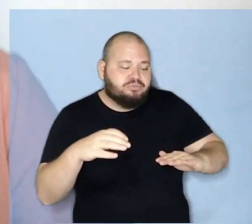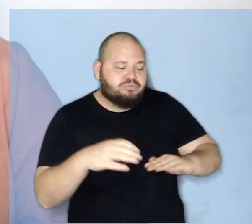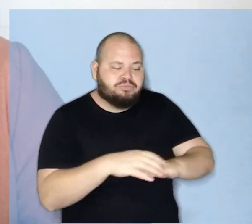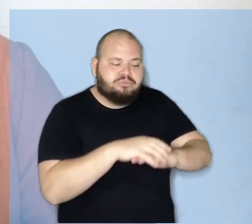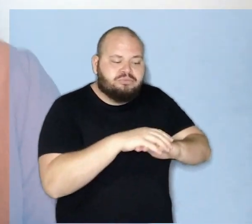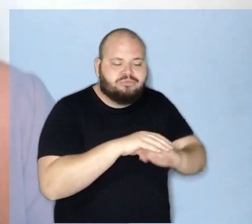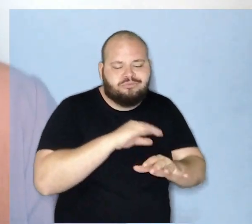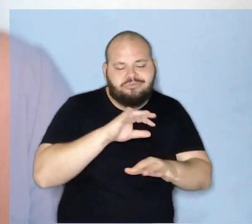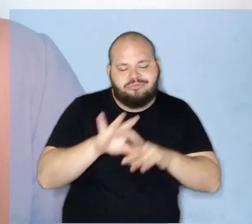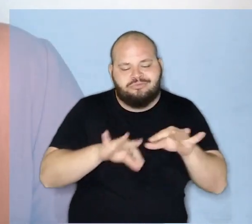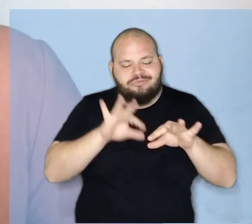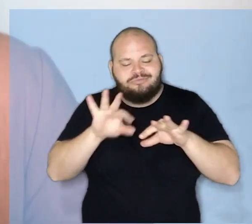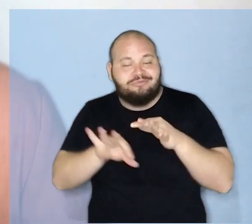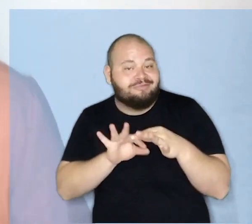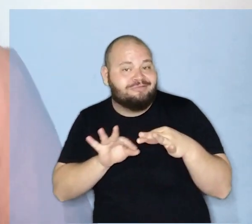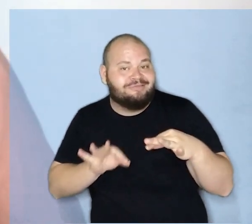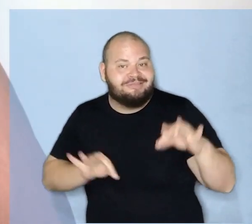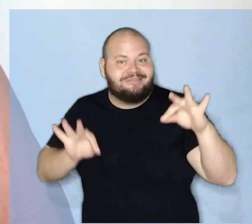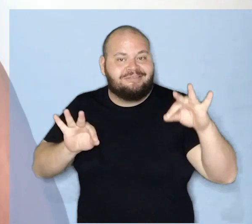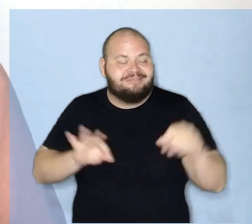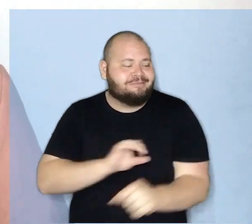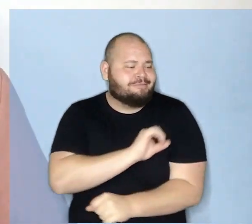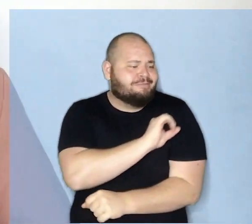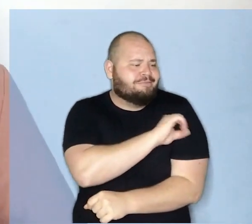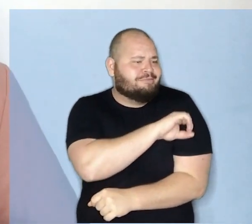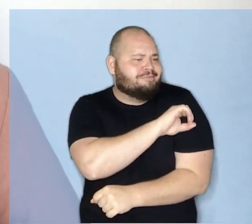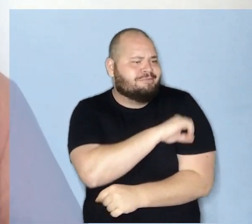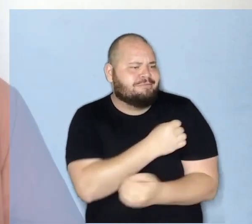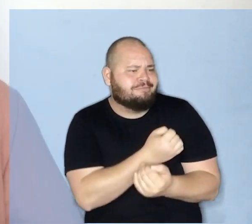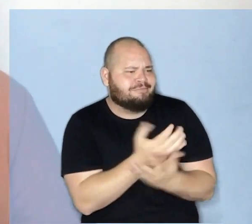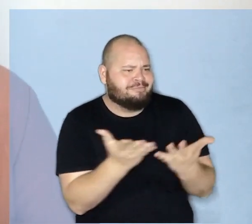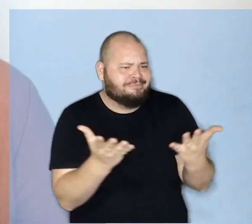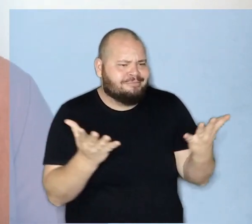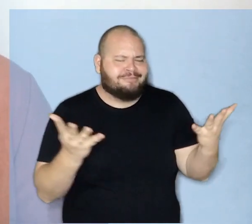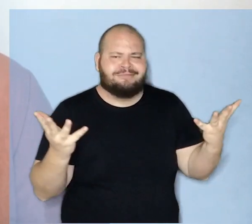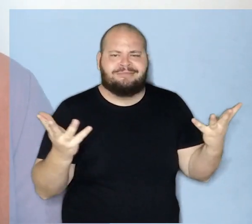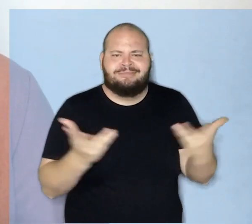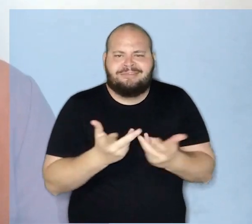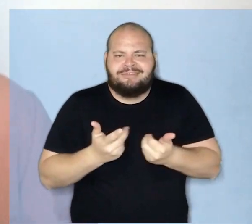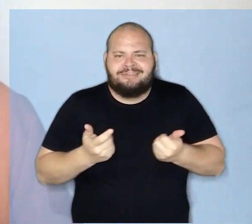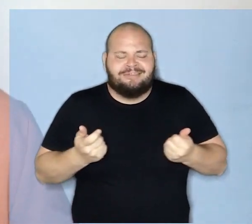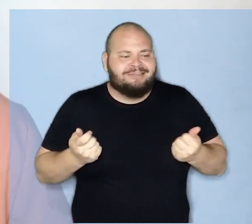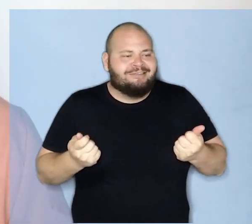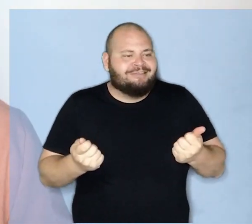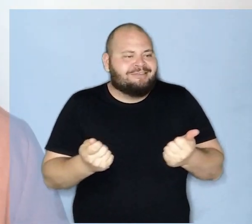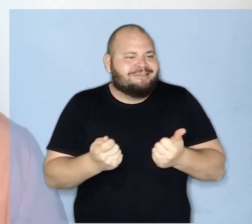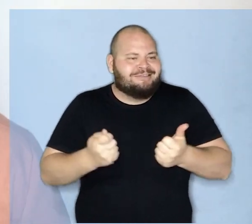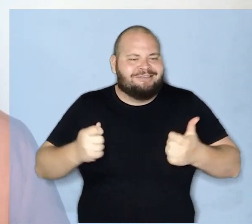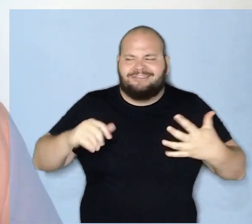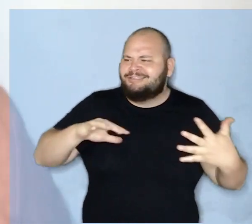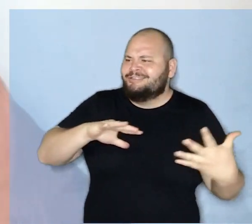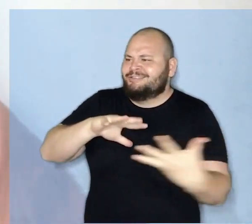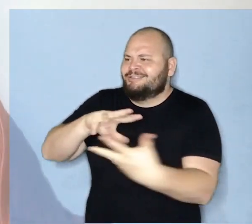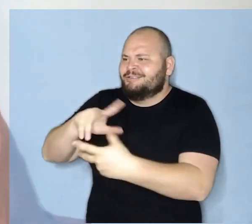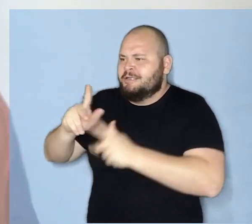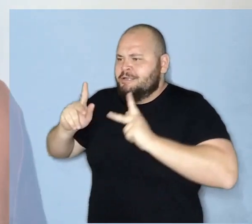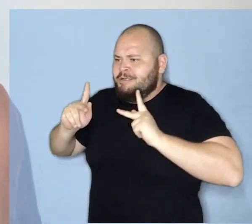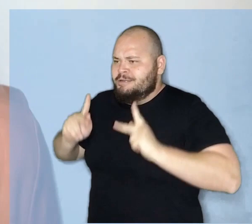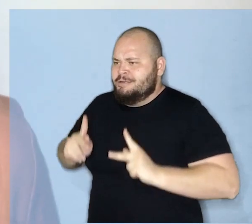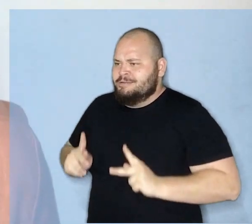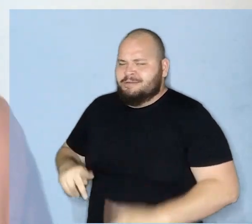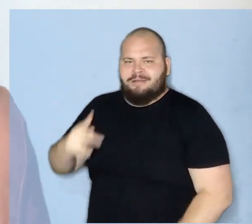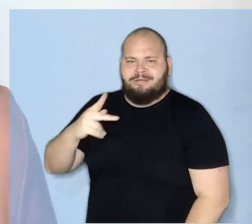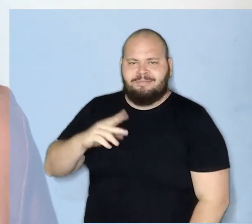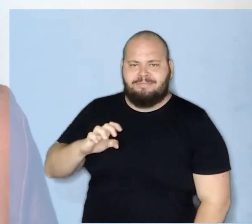e laços, qual oficina tão excelente de toda essa gente de pés